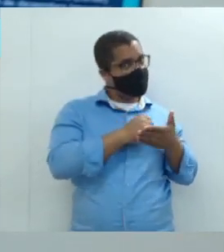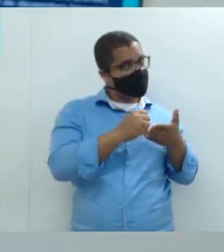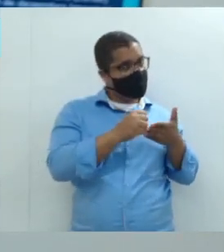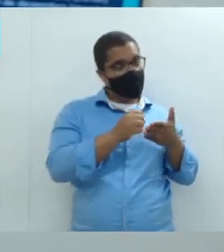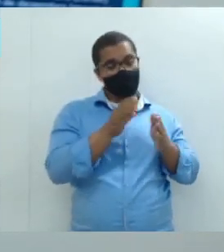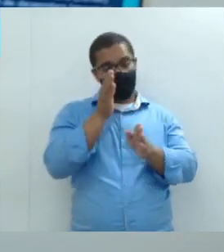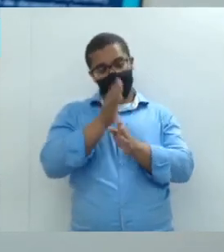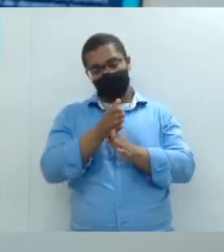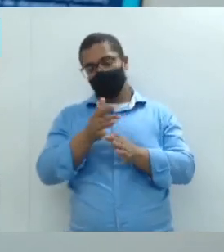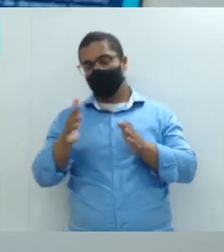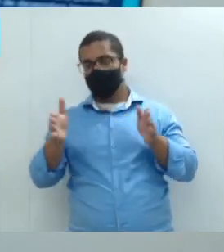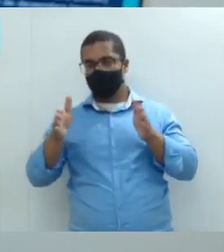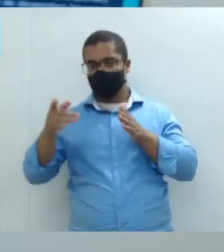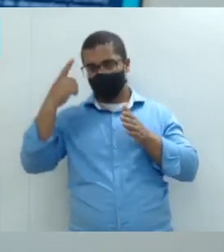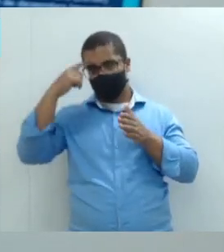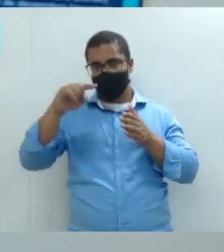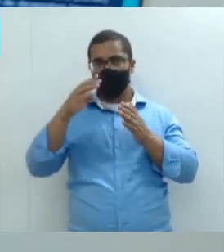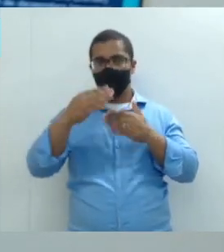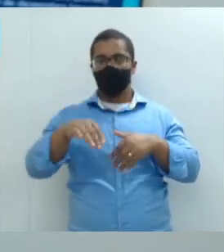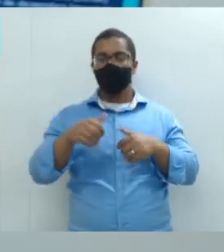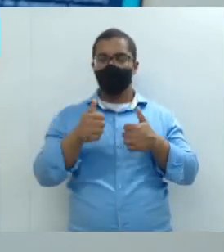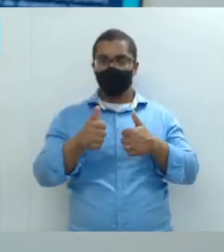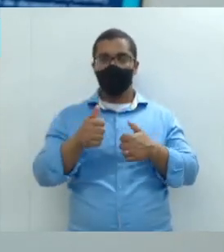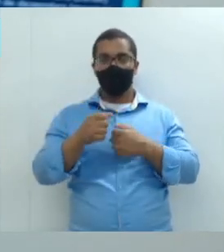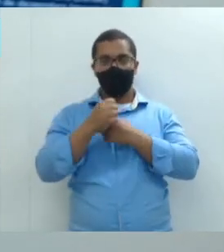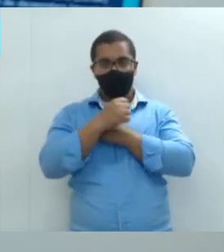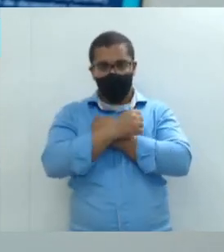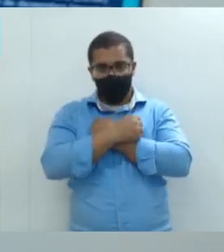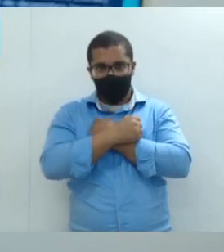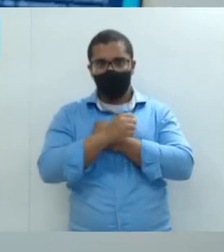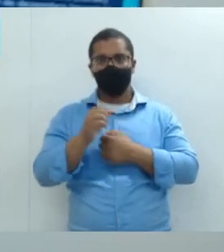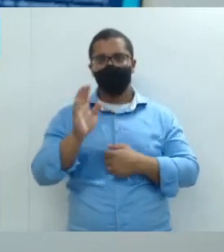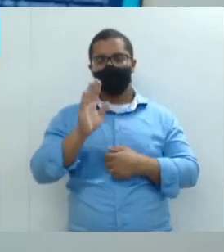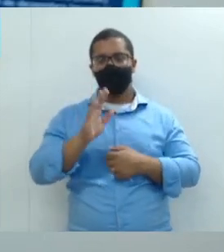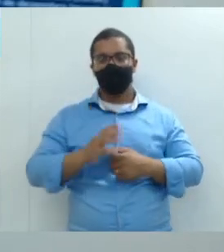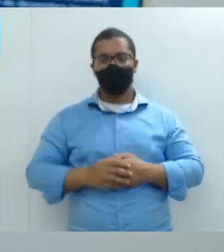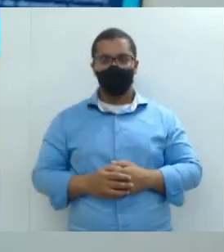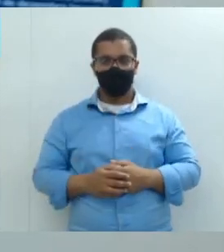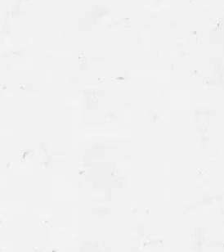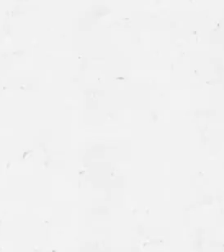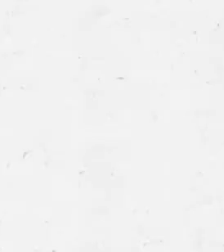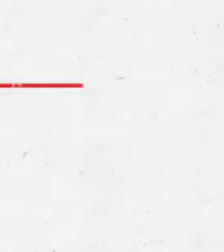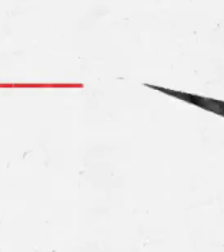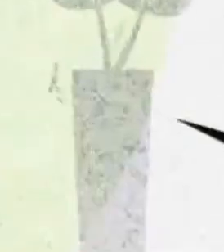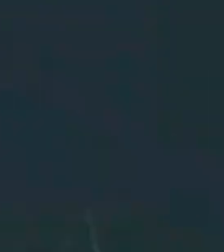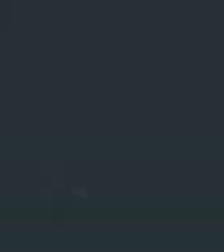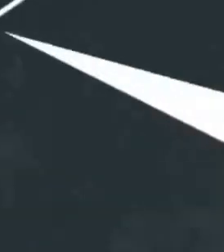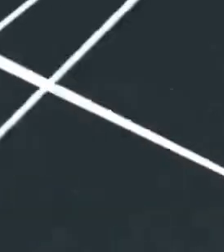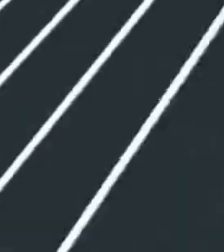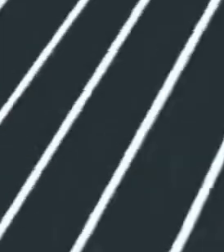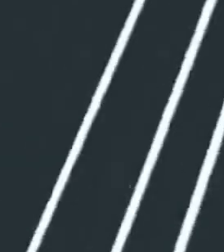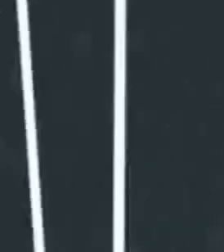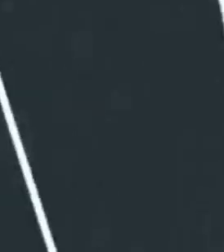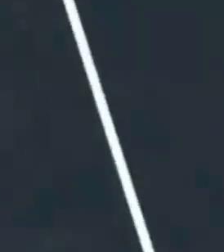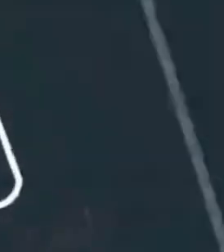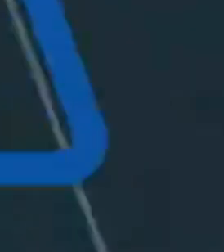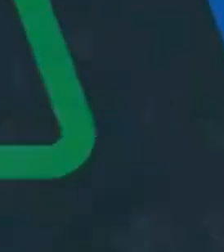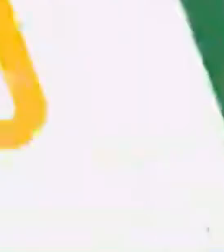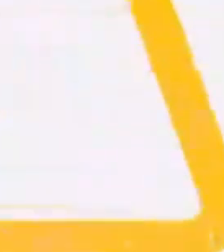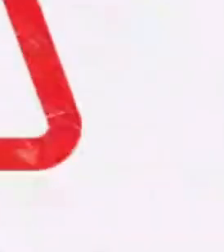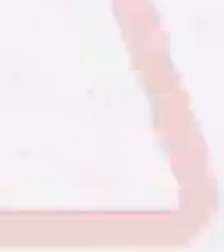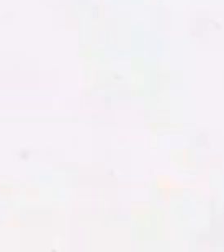data marcada e tudo mais. Um beijo, fiquem com Deus e até a próxima, se Deus quiser. Valeu!